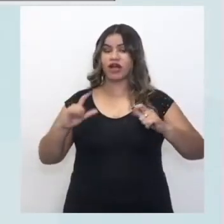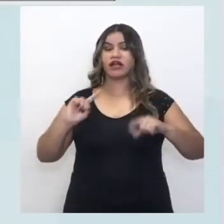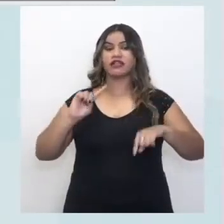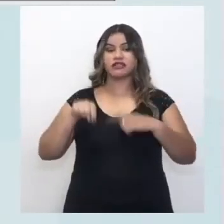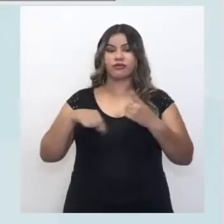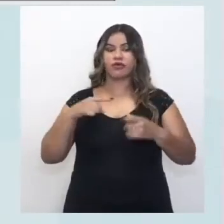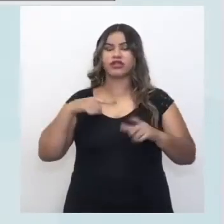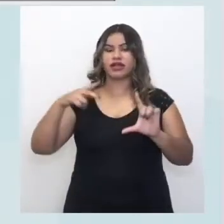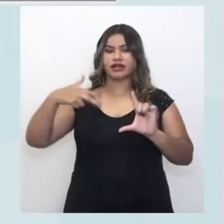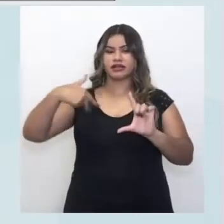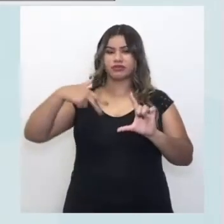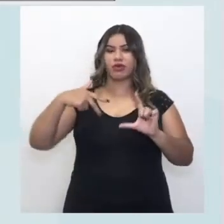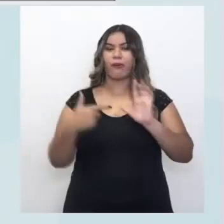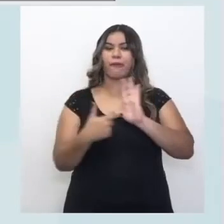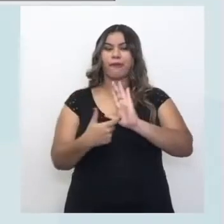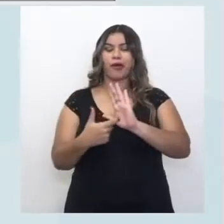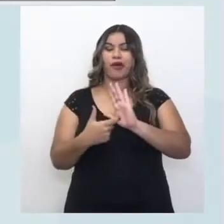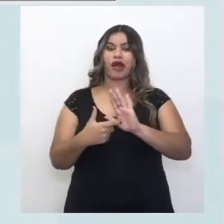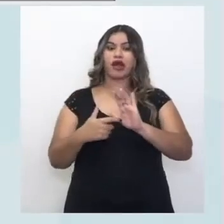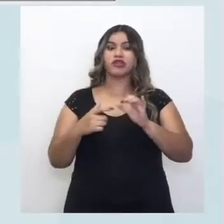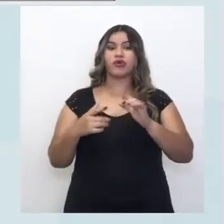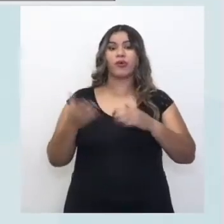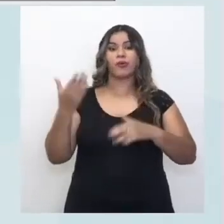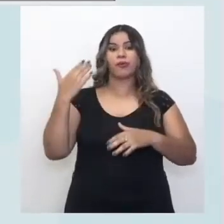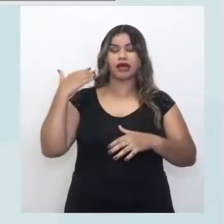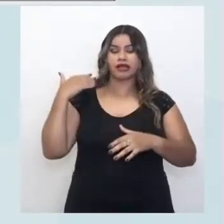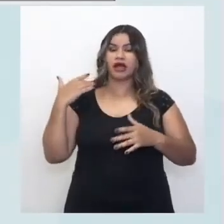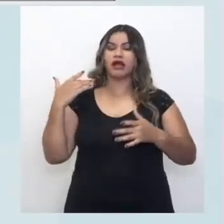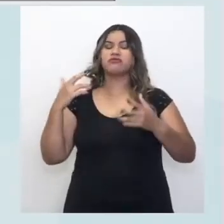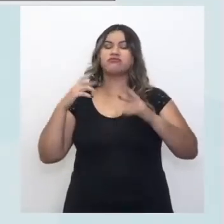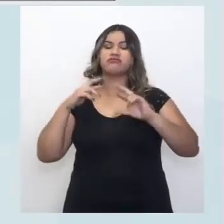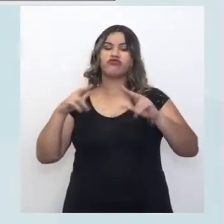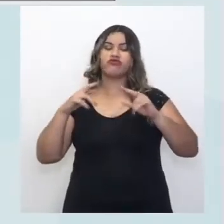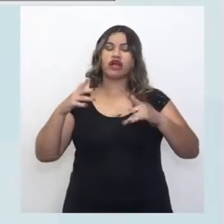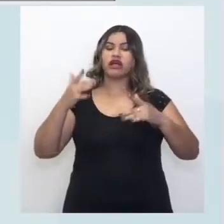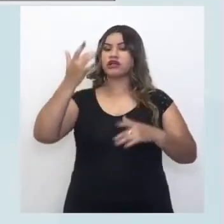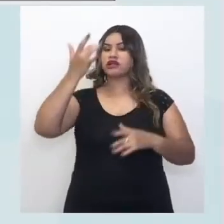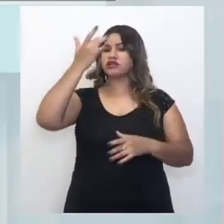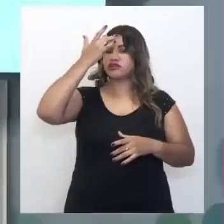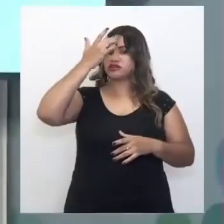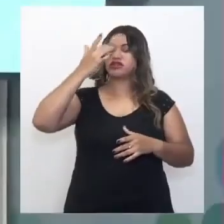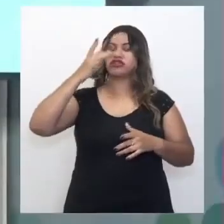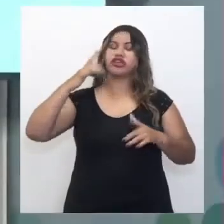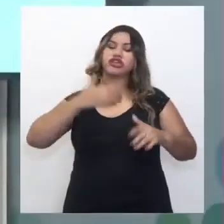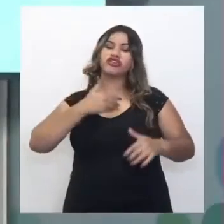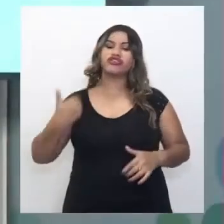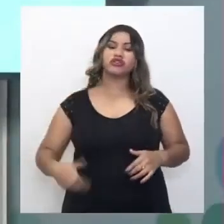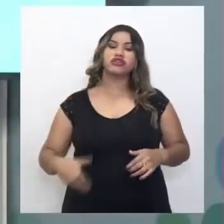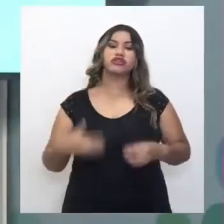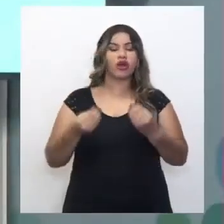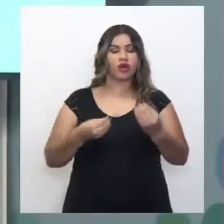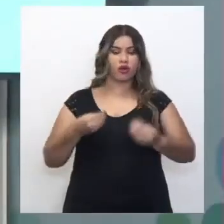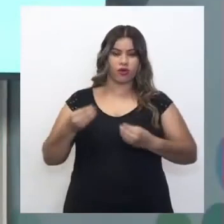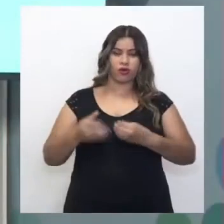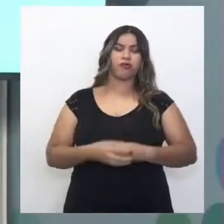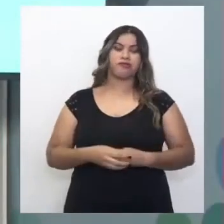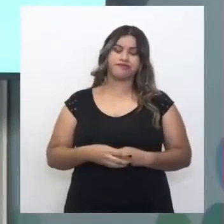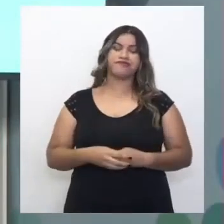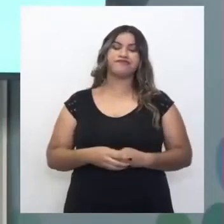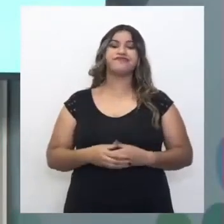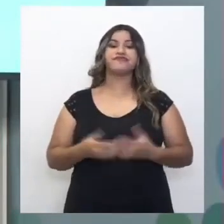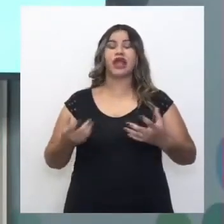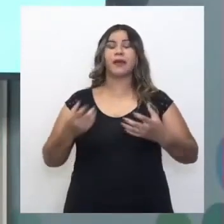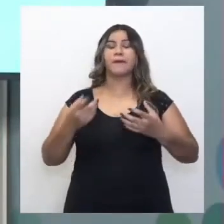aí a diminuição da diferença entre China e Índia. Então, essa população total mostra aí, né, na realidade, a distribuição